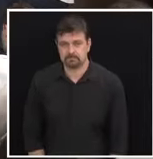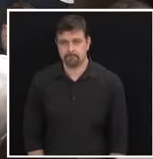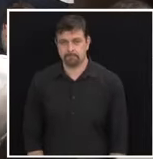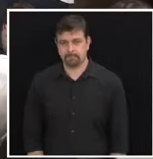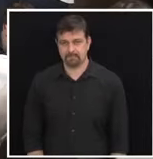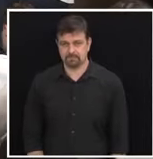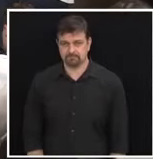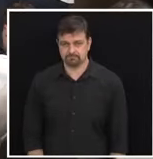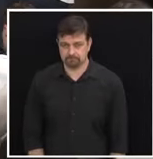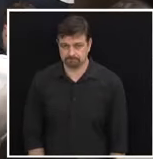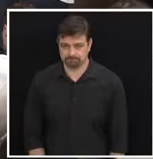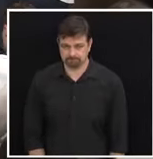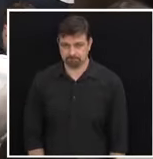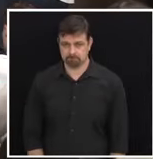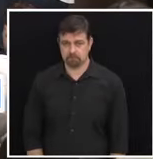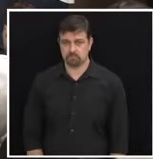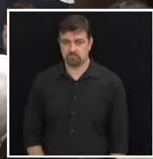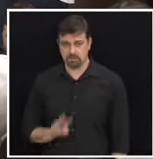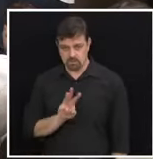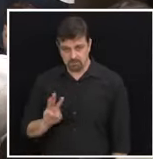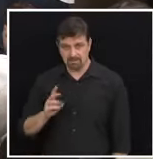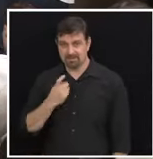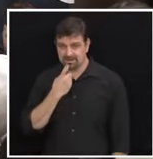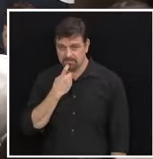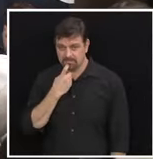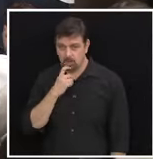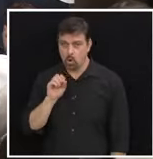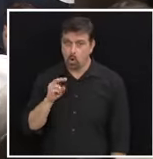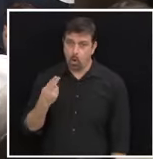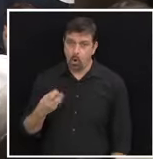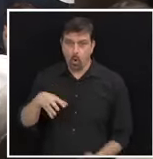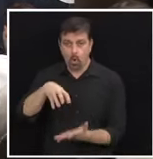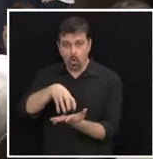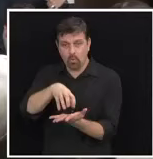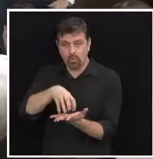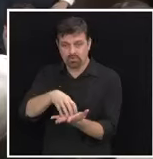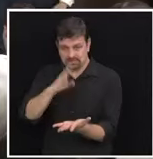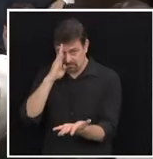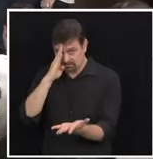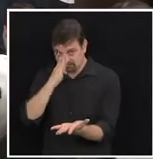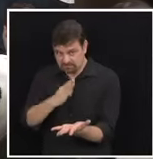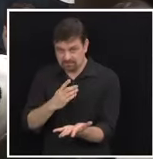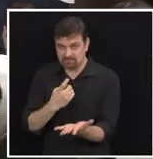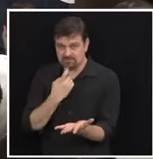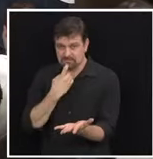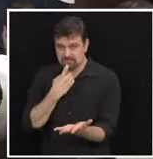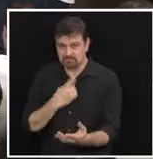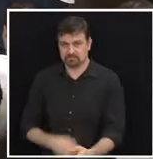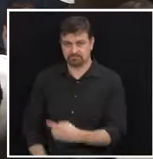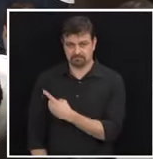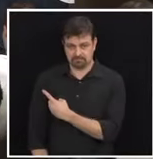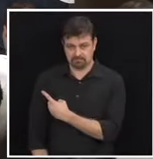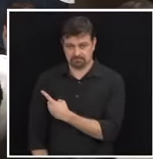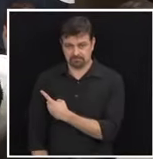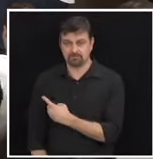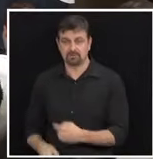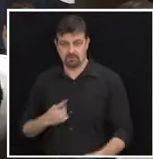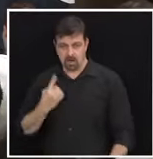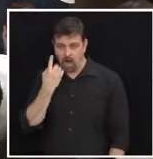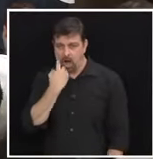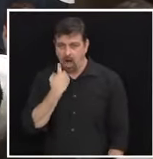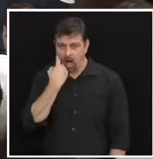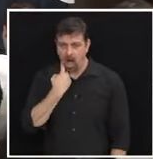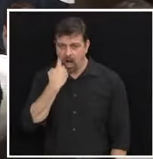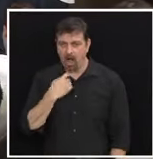www.fazotestehiv.org.br, que é o site aqui de Campinas, ou procurar o centro de referência aqui no centro de Campinas também. Vocês vão ter disponível aí o teste, a